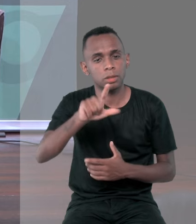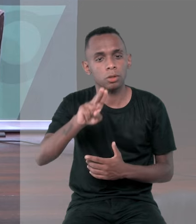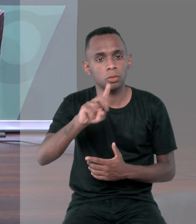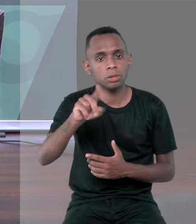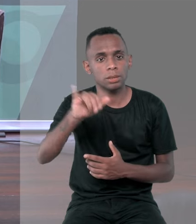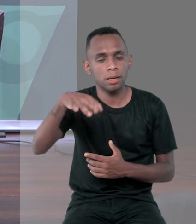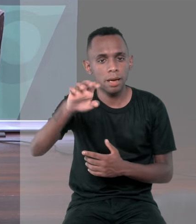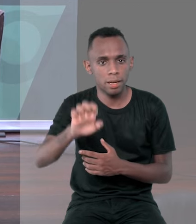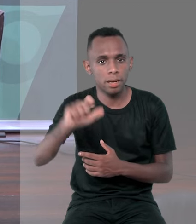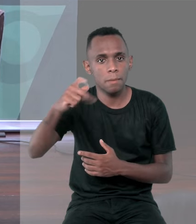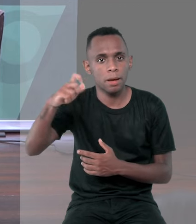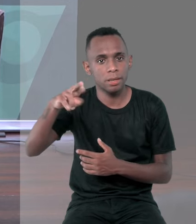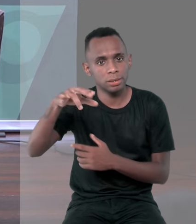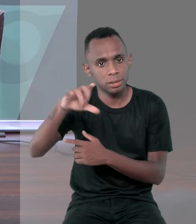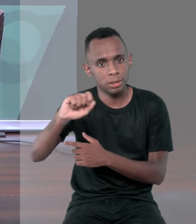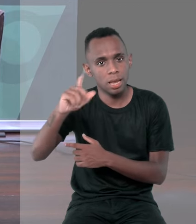Luziene Aparecida Lage.